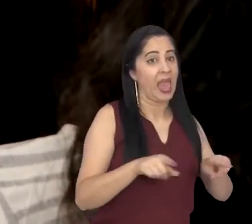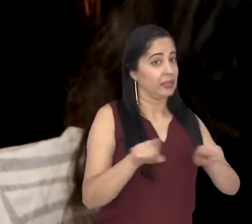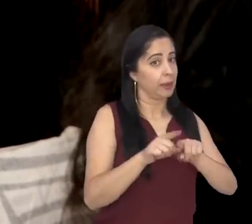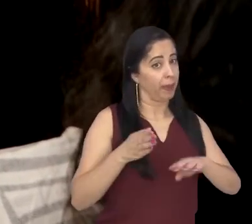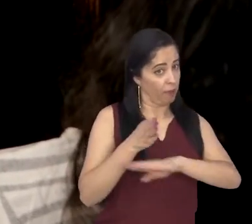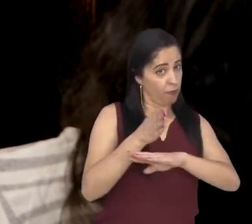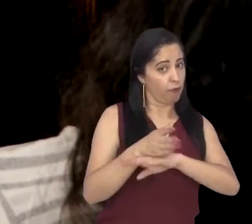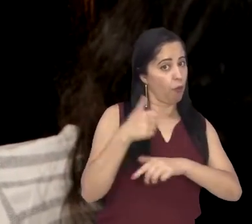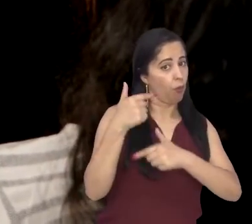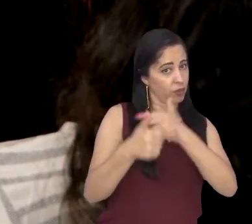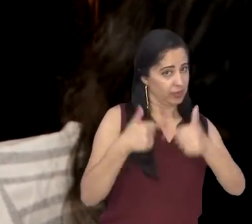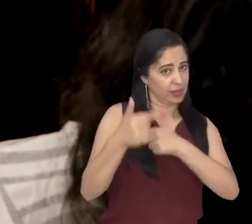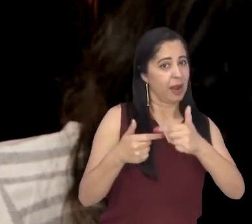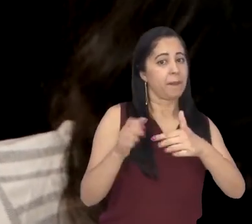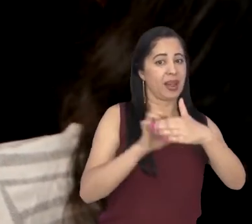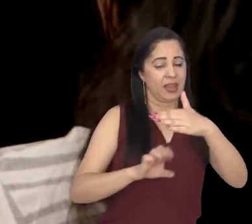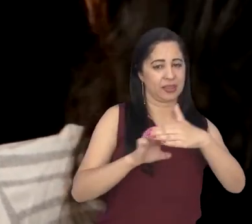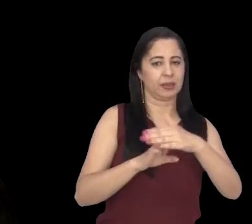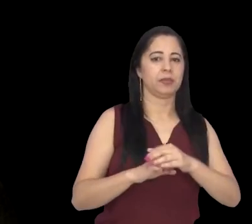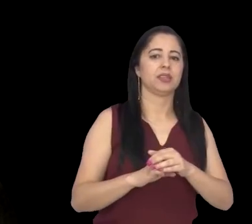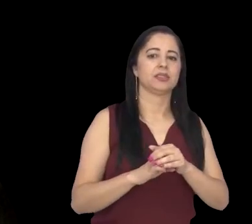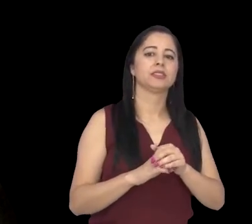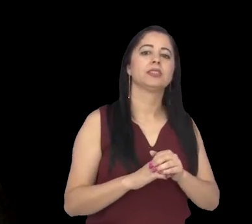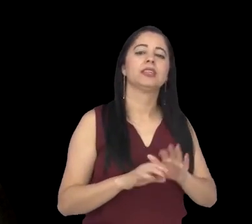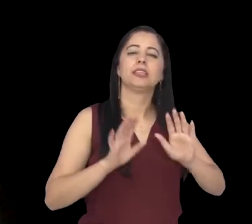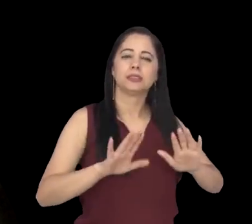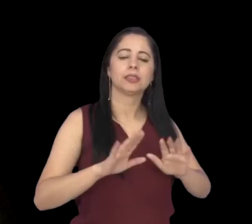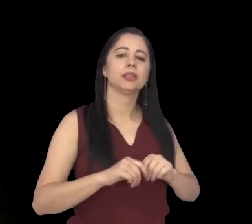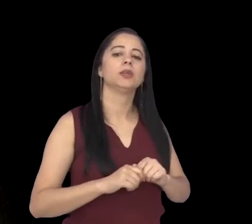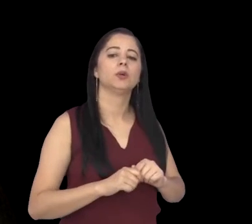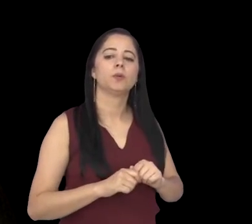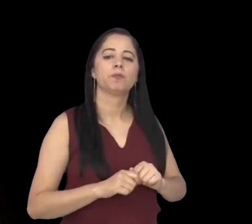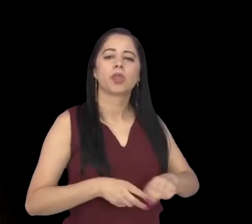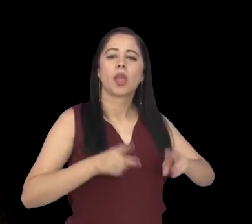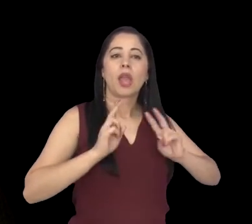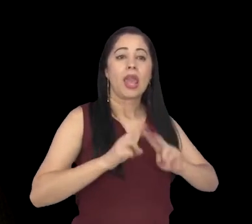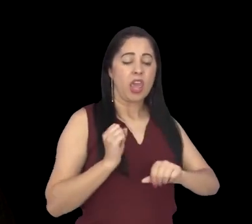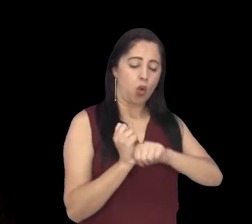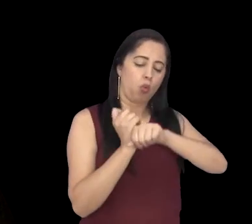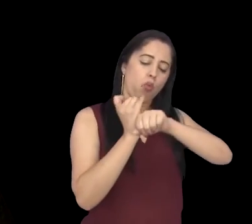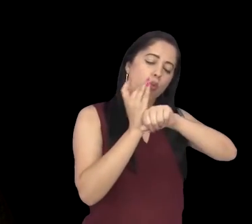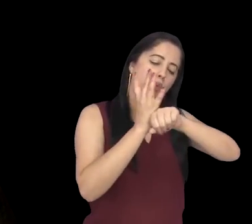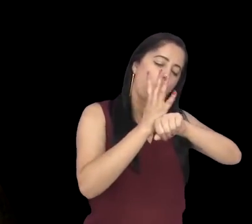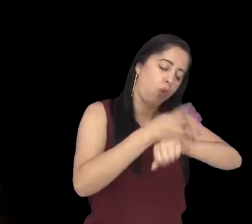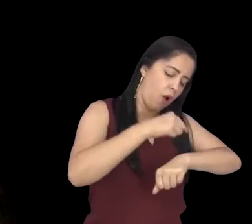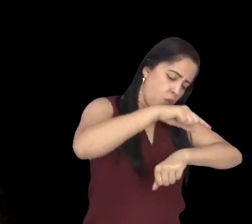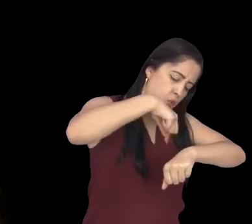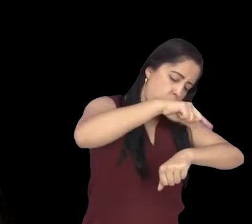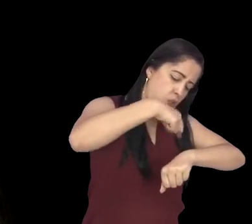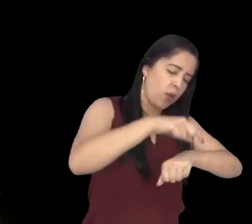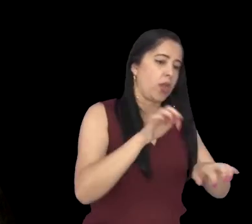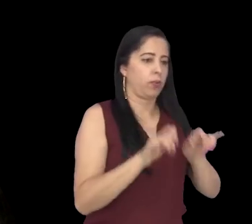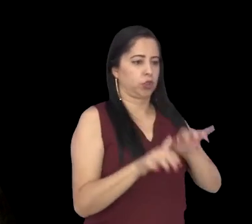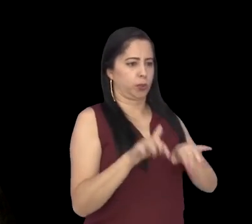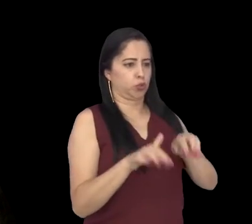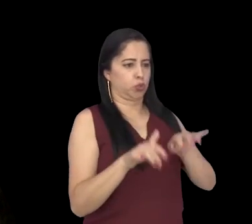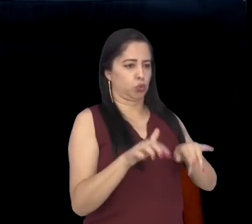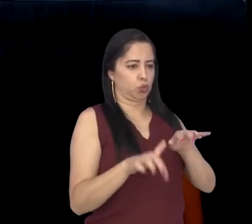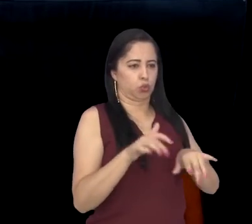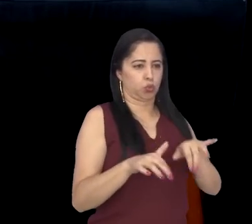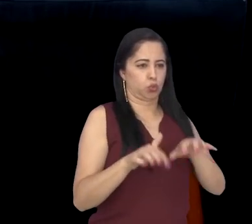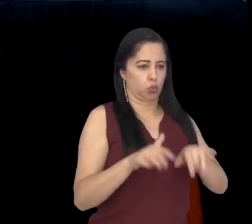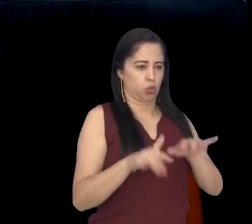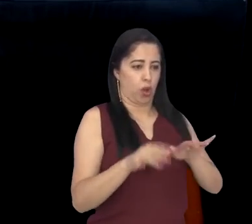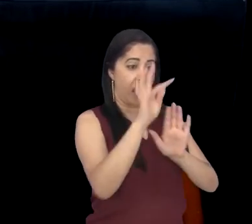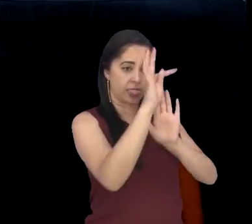né? Aí eu chego à noite, então eu escrevia até 5, 6 da manhã. Isso também Mas não é legal, fazendo porque bem para a minha